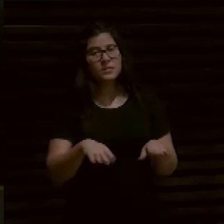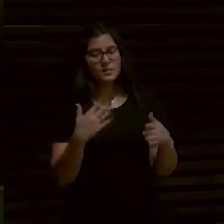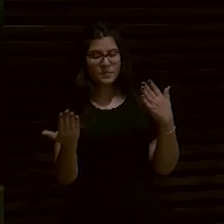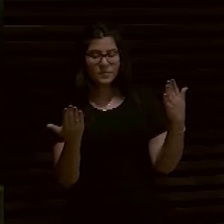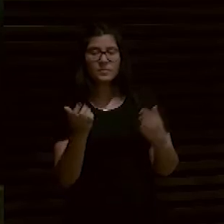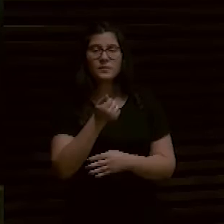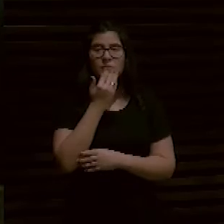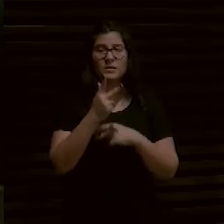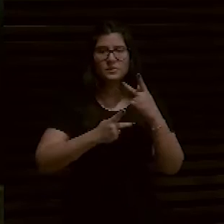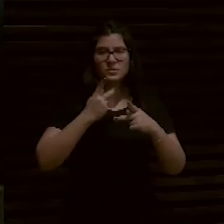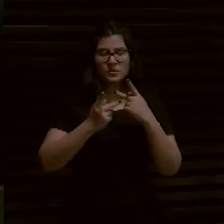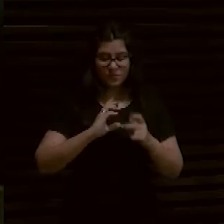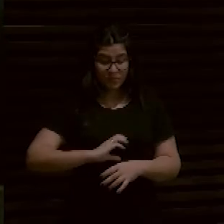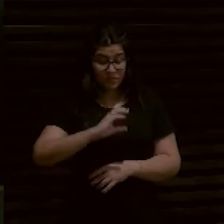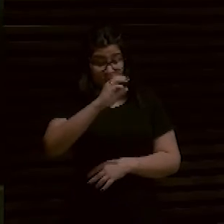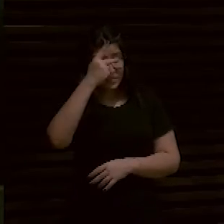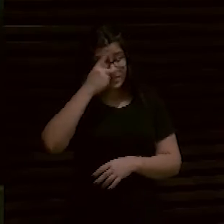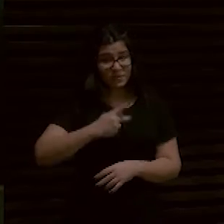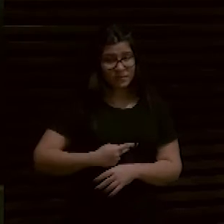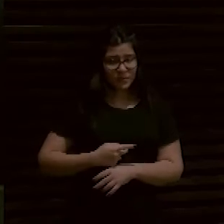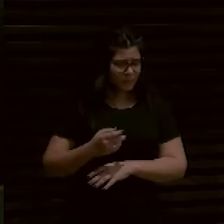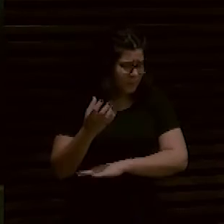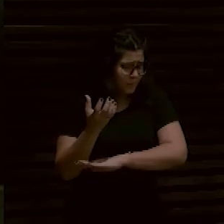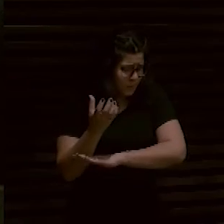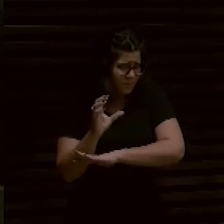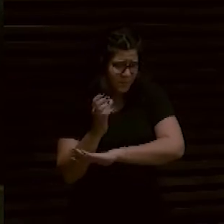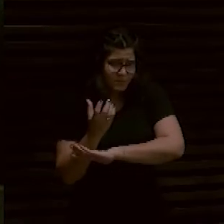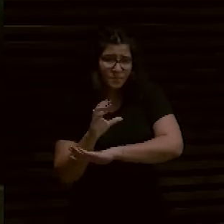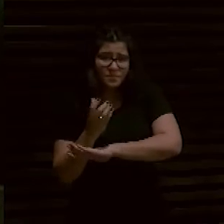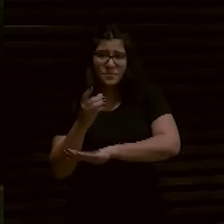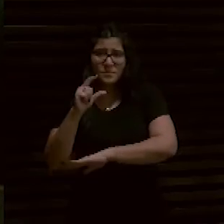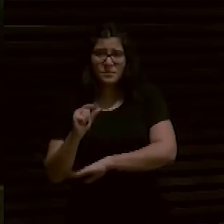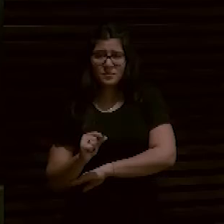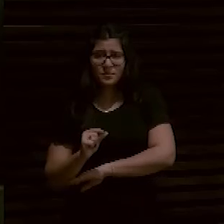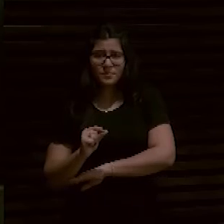O que confia em si, arbusto, pequeno,